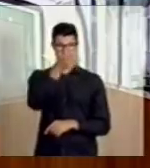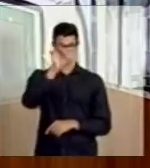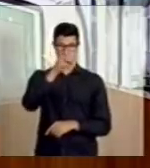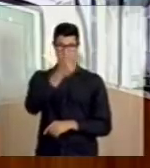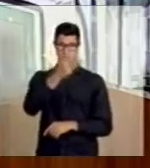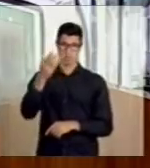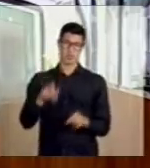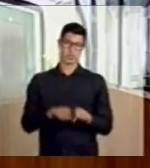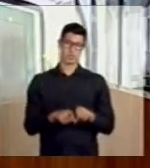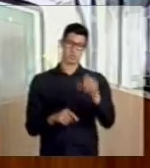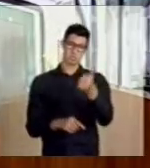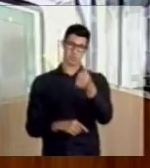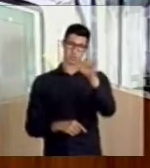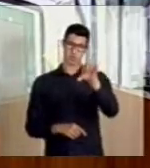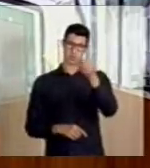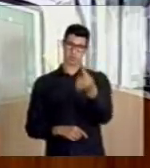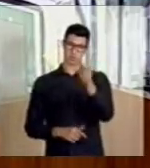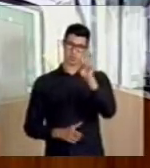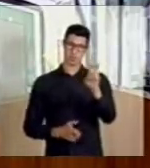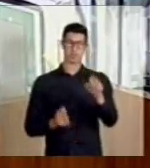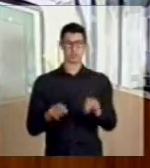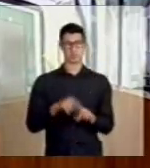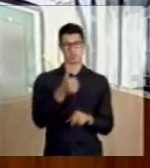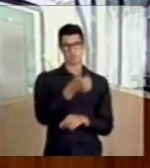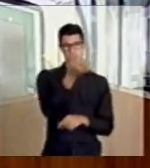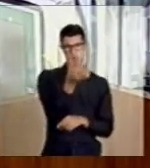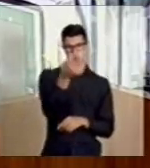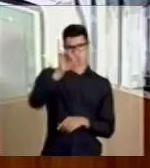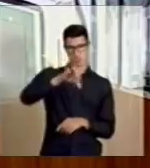1923, 1965, 1967,